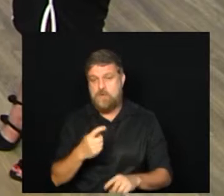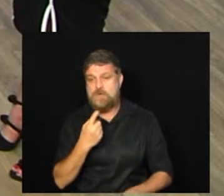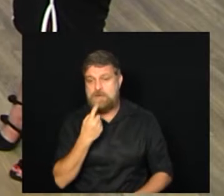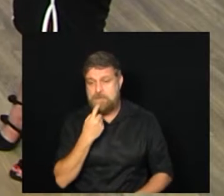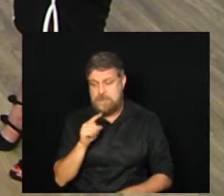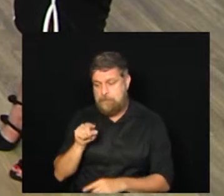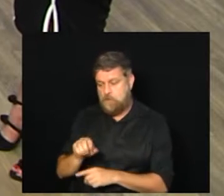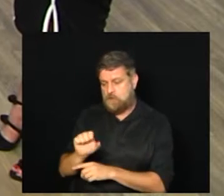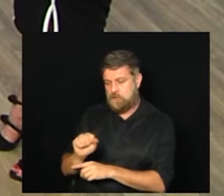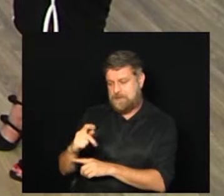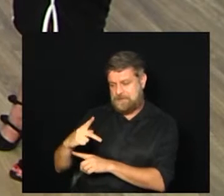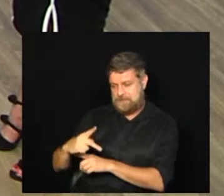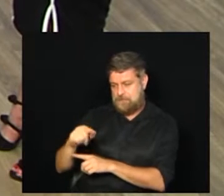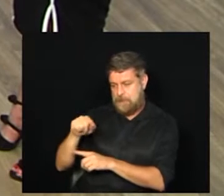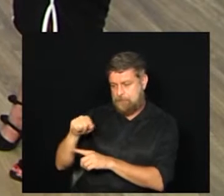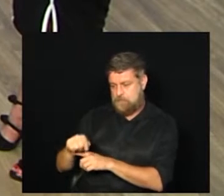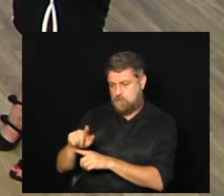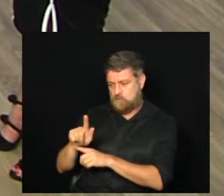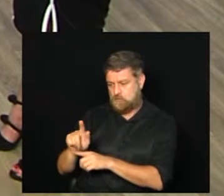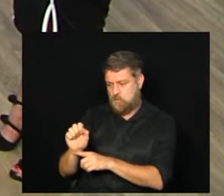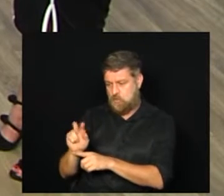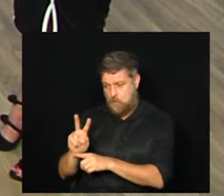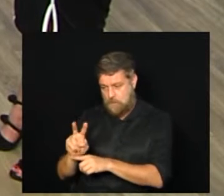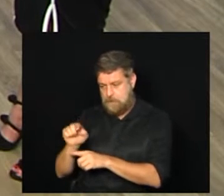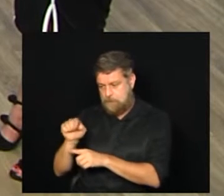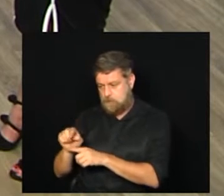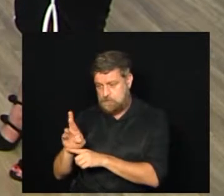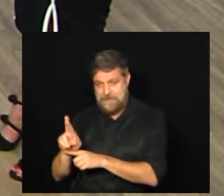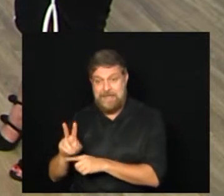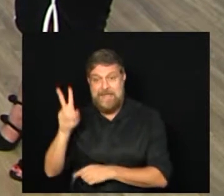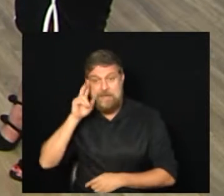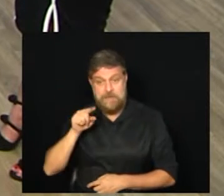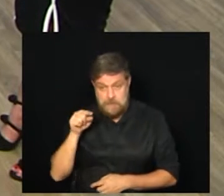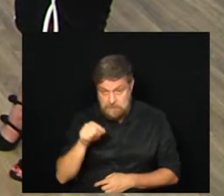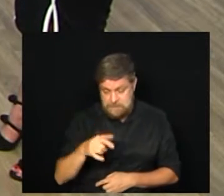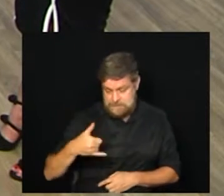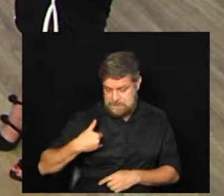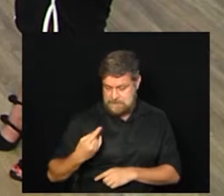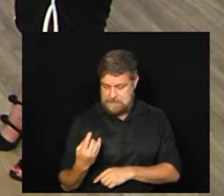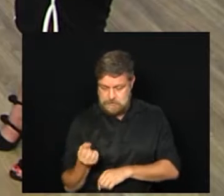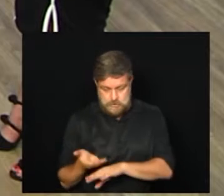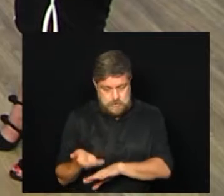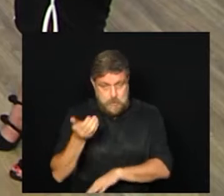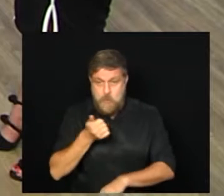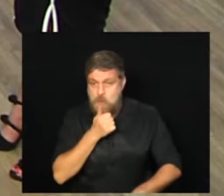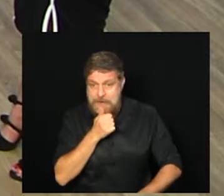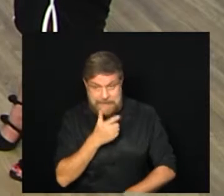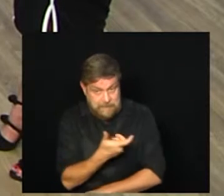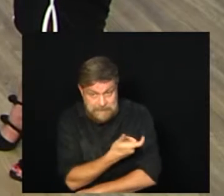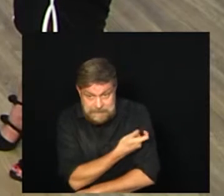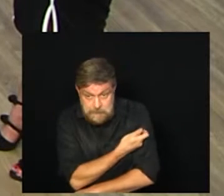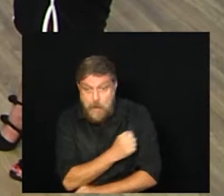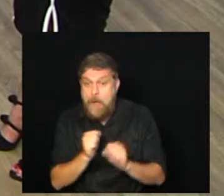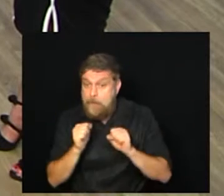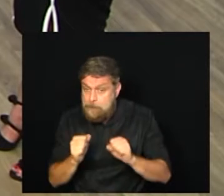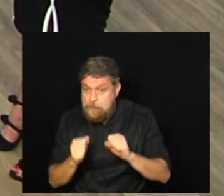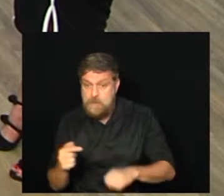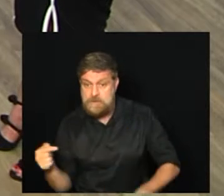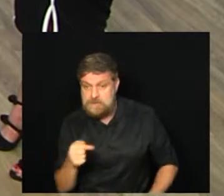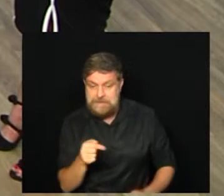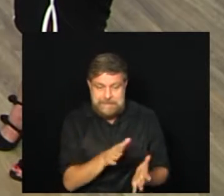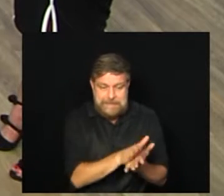vacina.campinas.sp.gov.br. Lembrando este último recado da Mina, você que tem mais de 18 anos, que ainda não se vacinou, tem essa possibilidade das